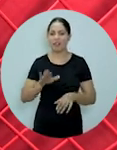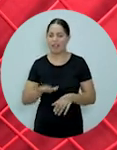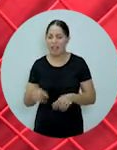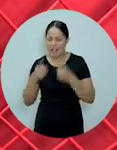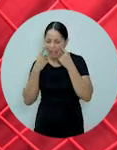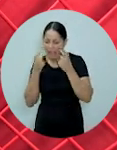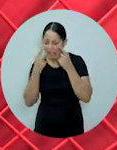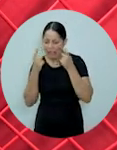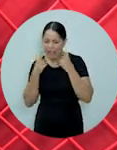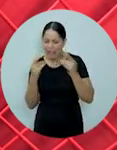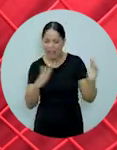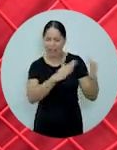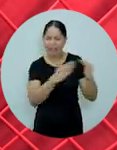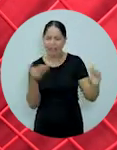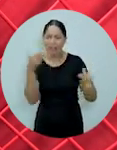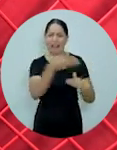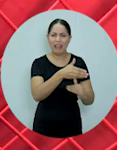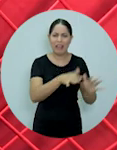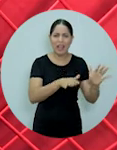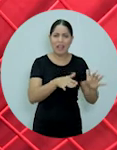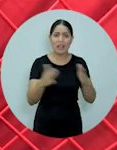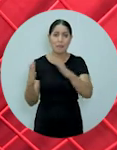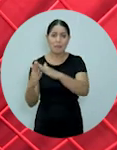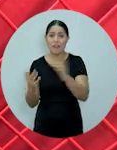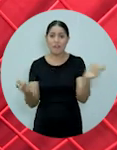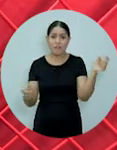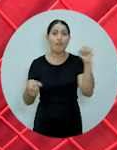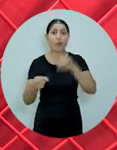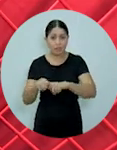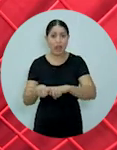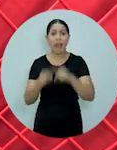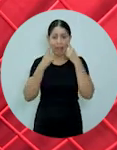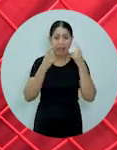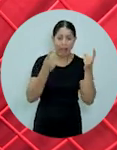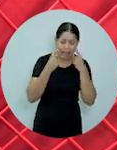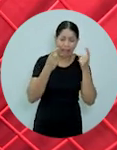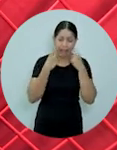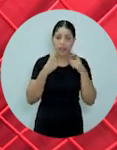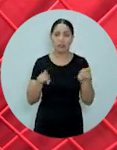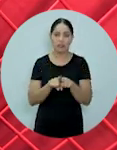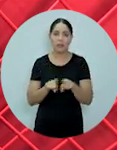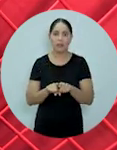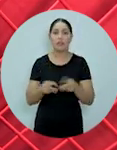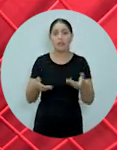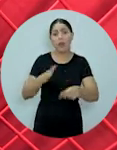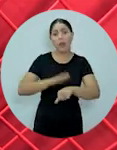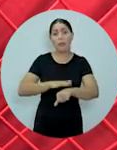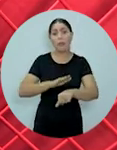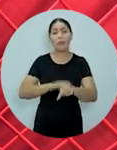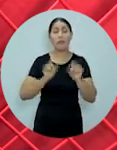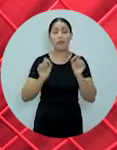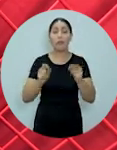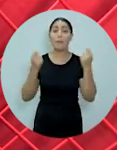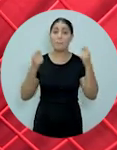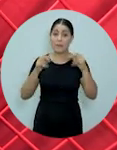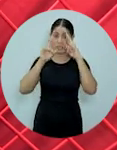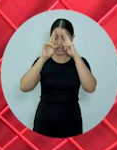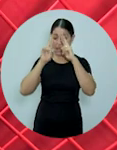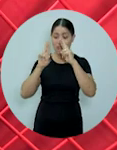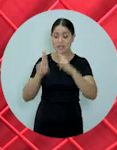criança chora para ir e a criança até chora para voltar. Então, o melhor a se fazer nesse momento